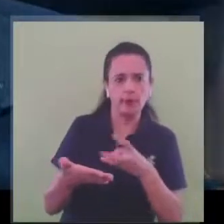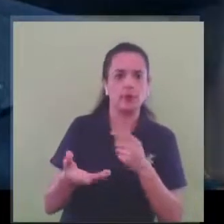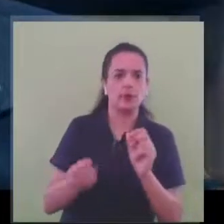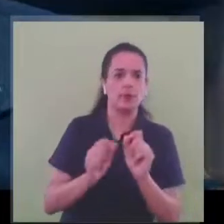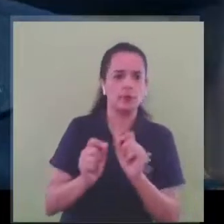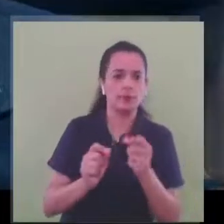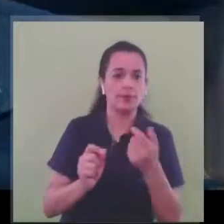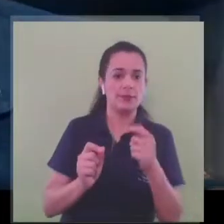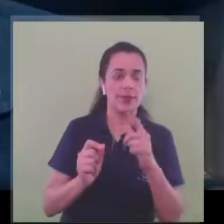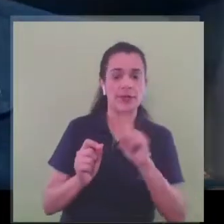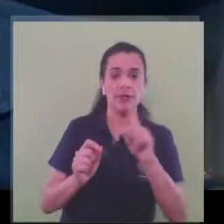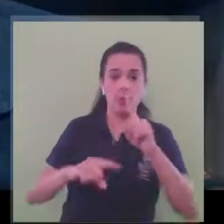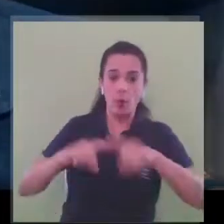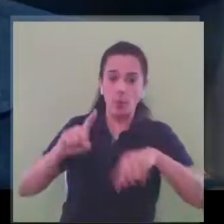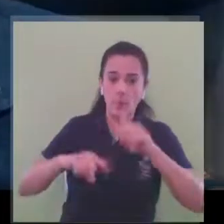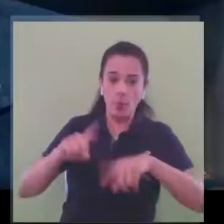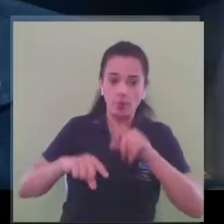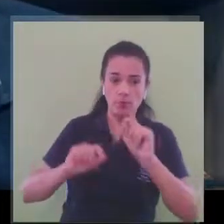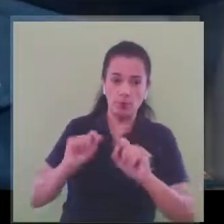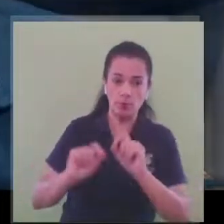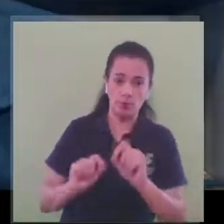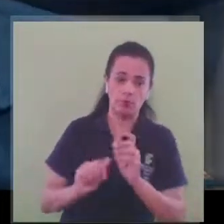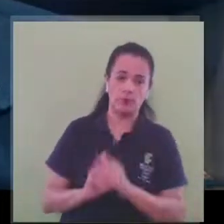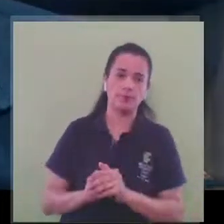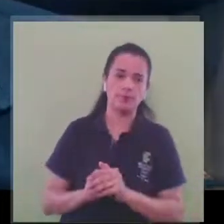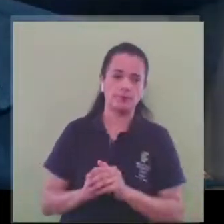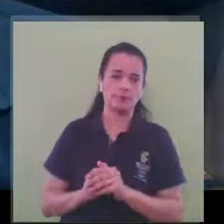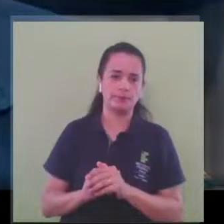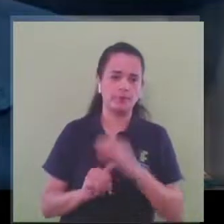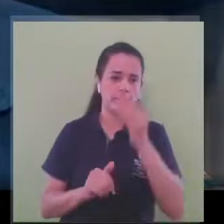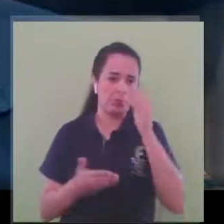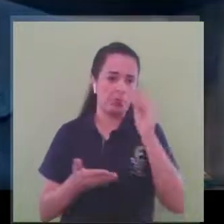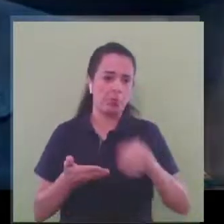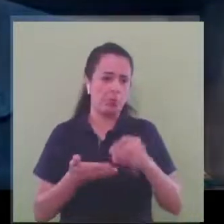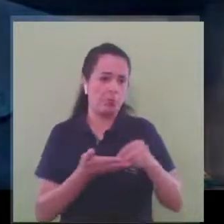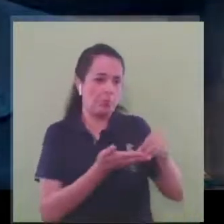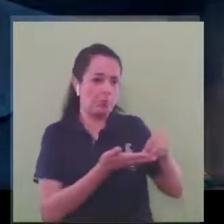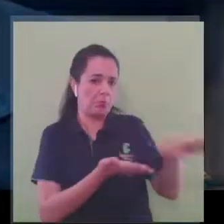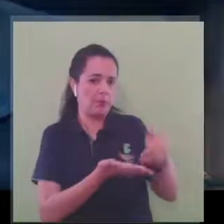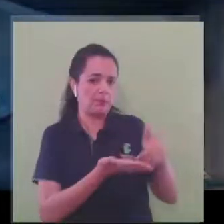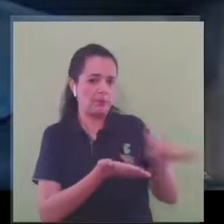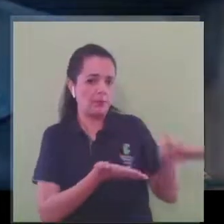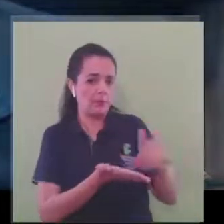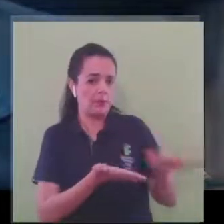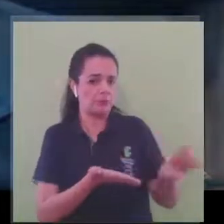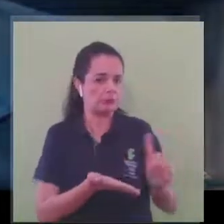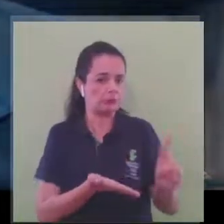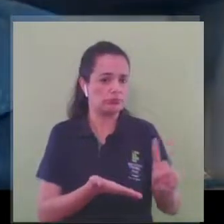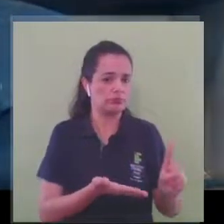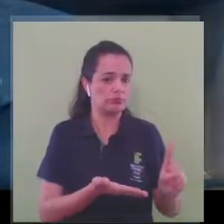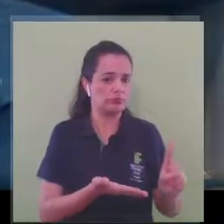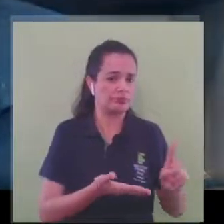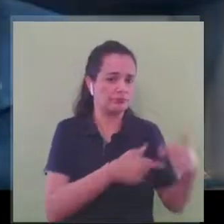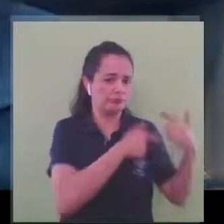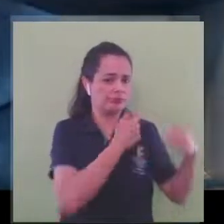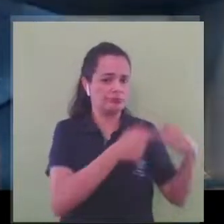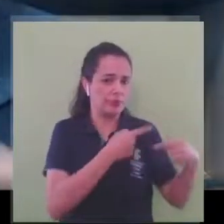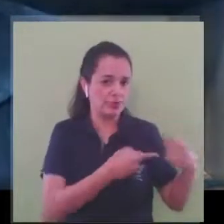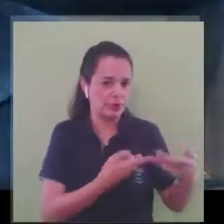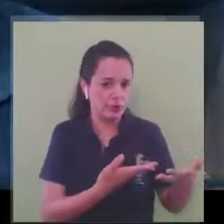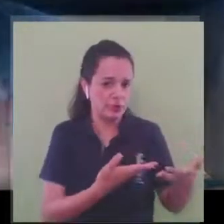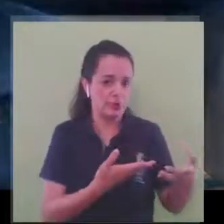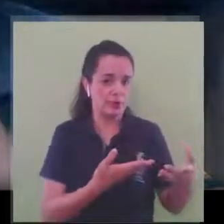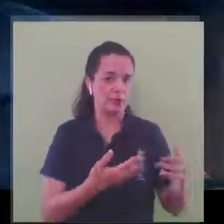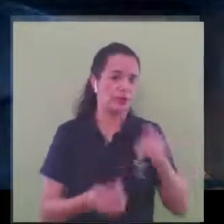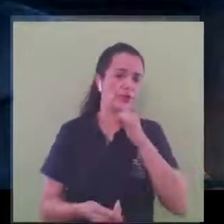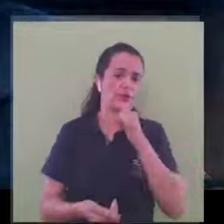é um objeto que vai ser descartado, poderia dizer assim, em uma geração. Então, por exemplo, esse livro